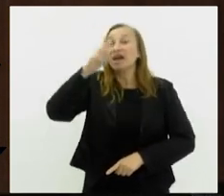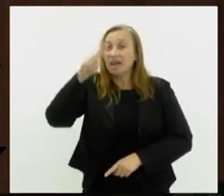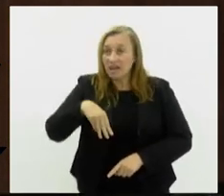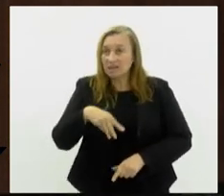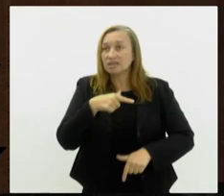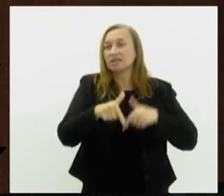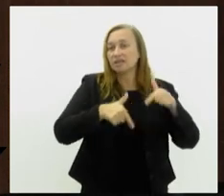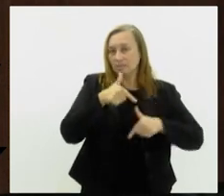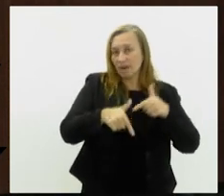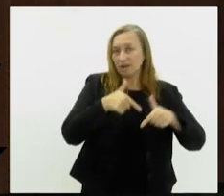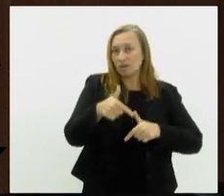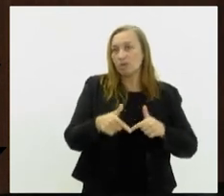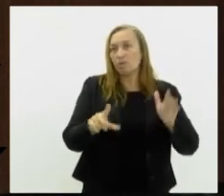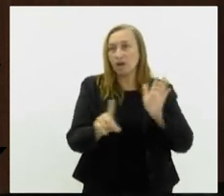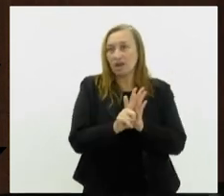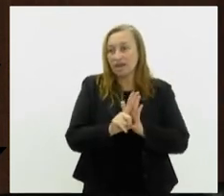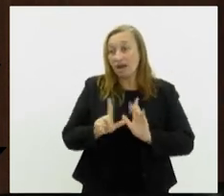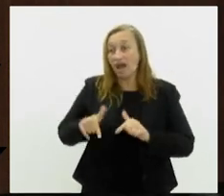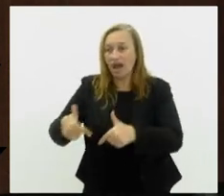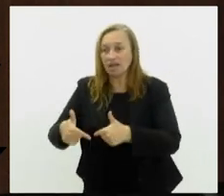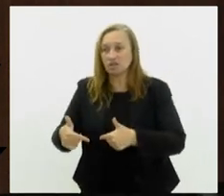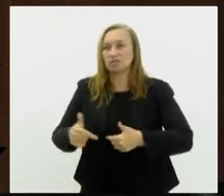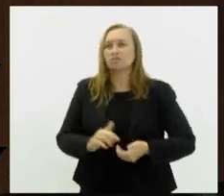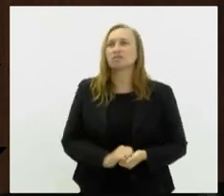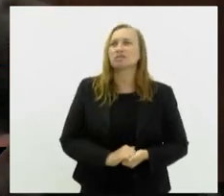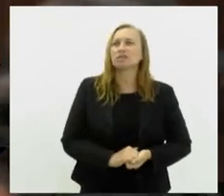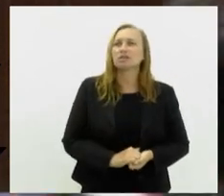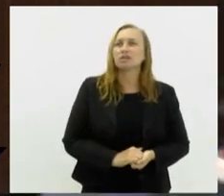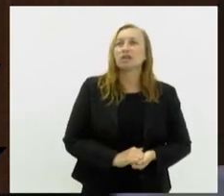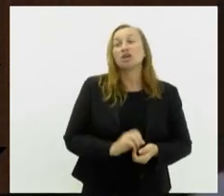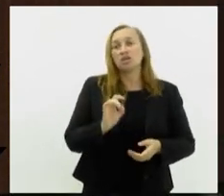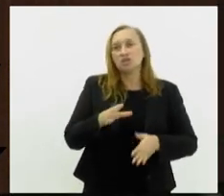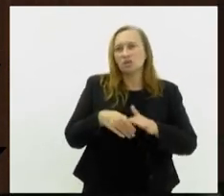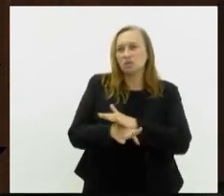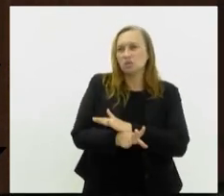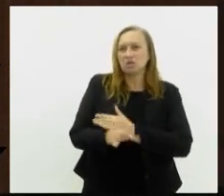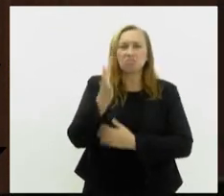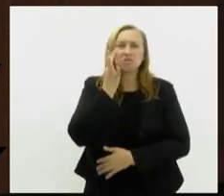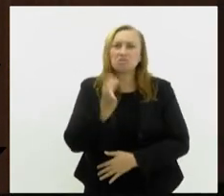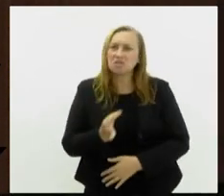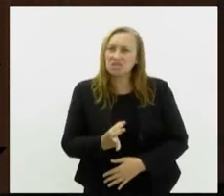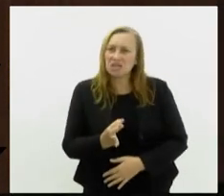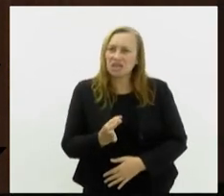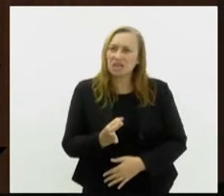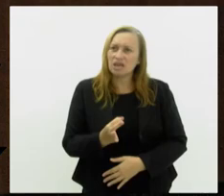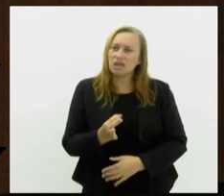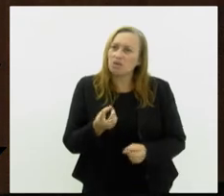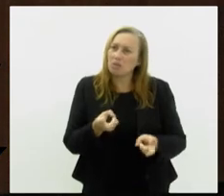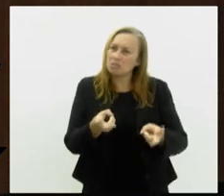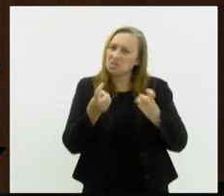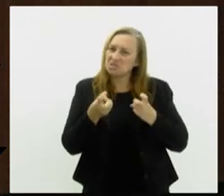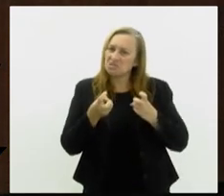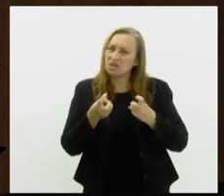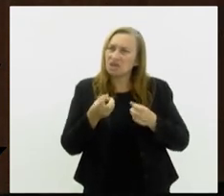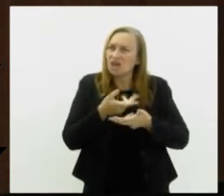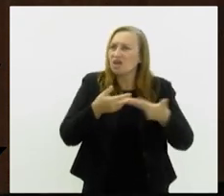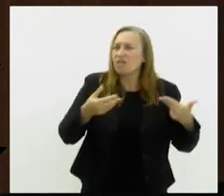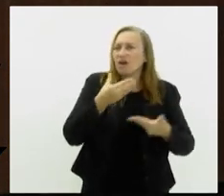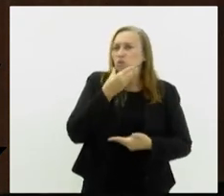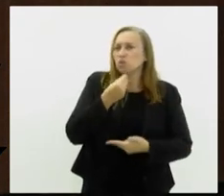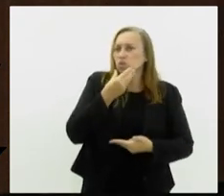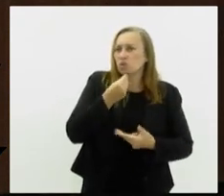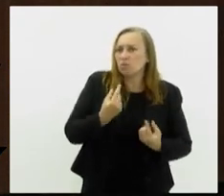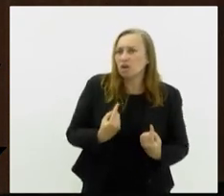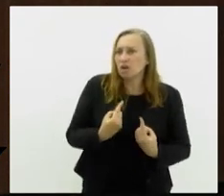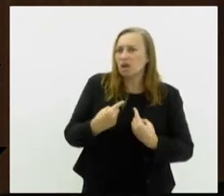isso. E só de costume, né? Eu não sei se é alguma coisa que eu reparei. Muitos homens batem no